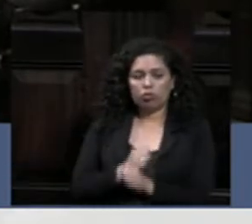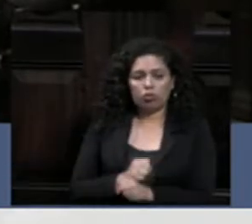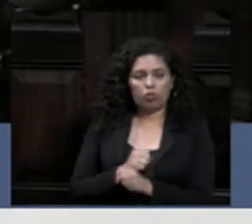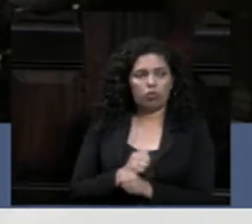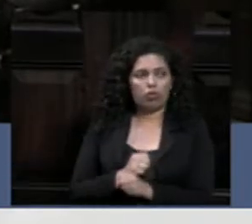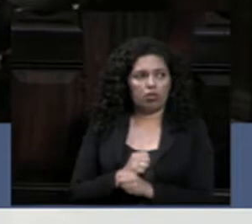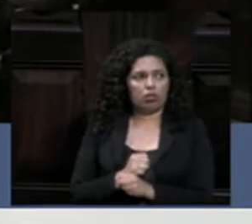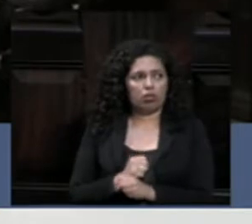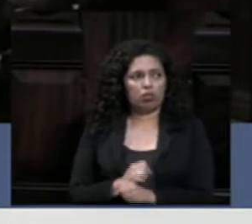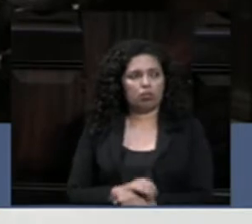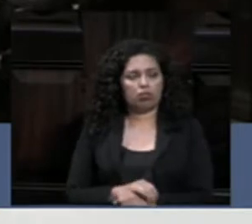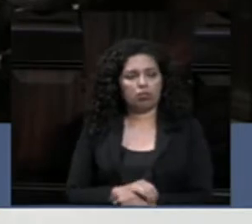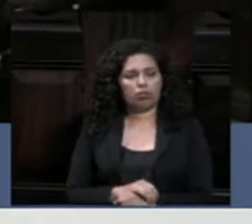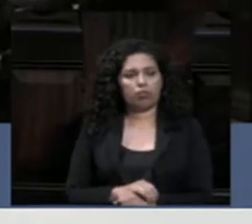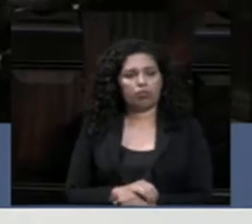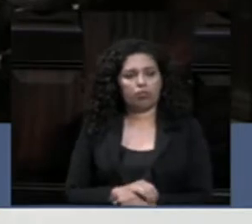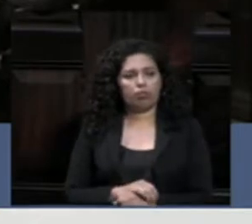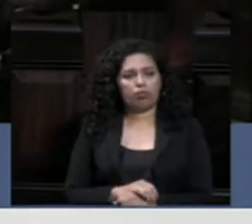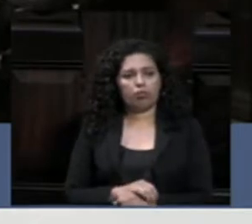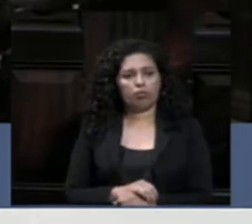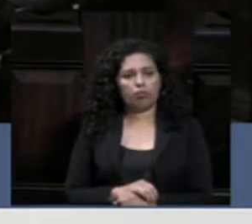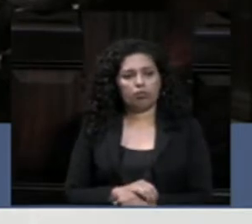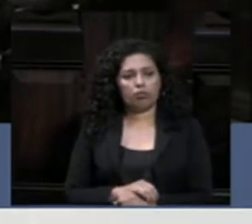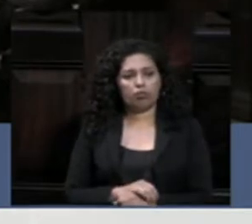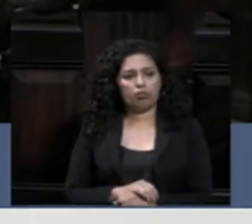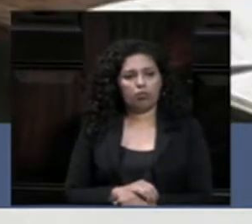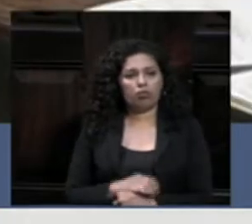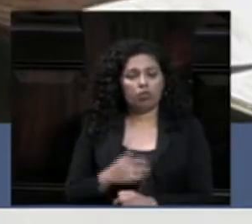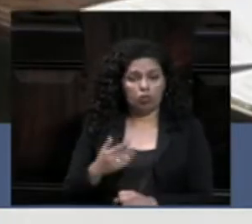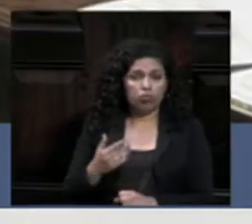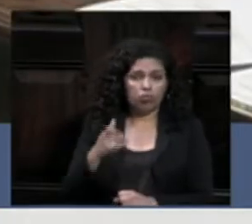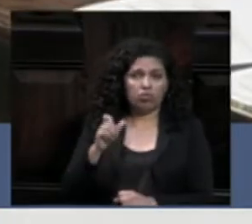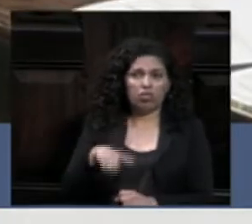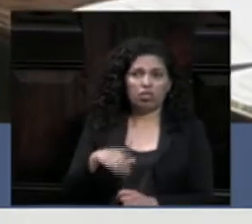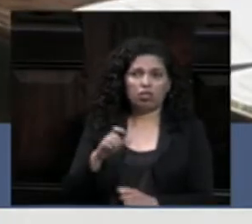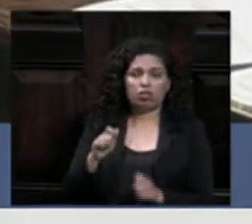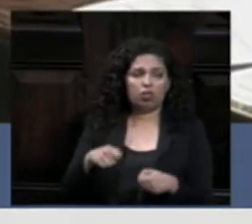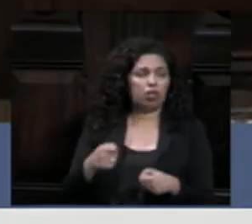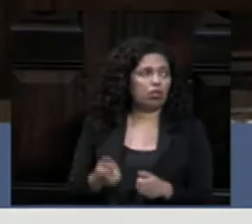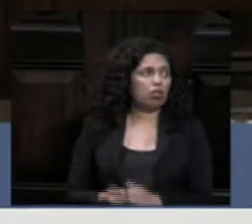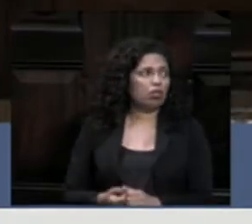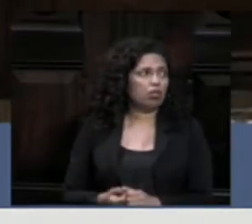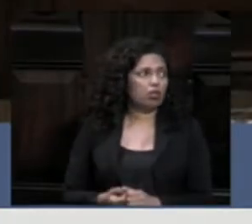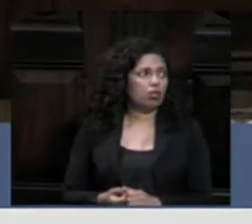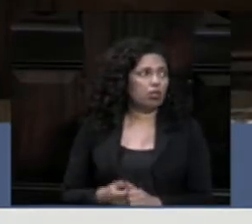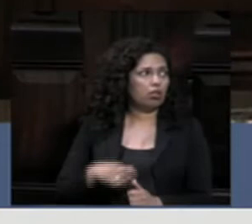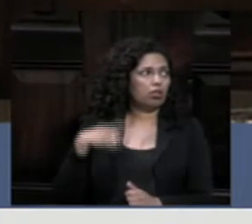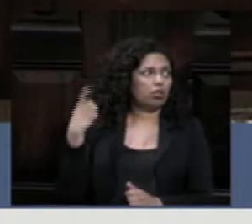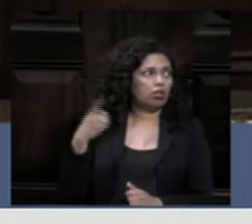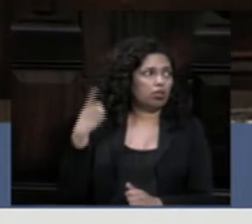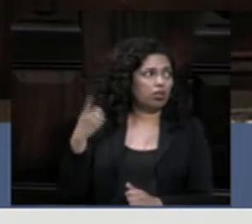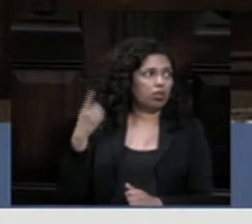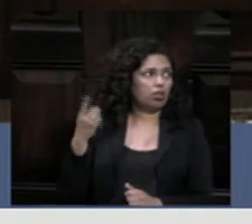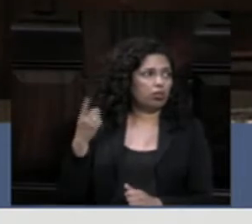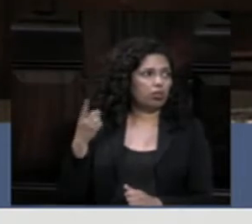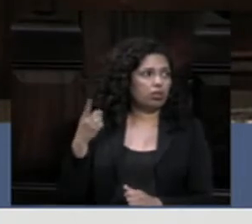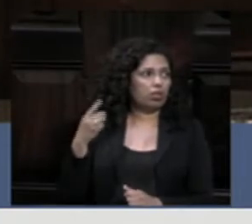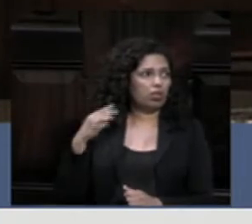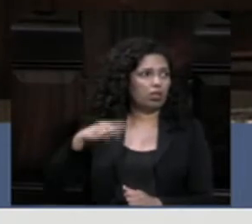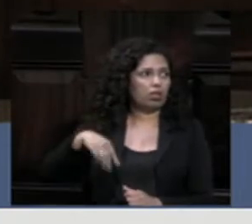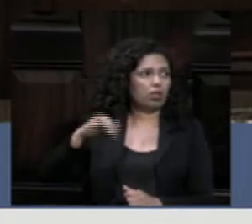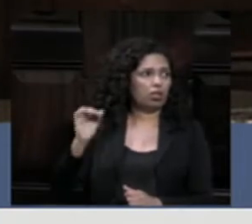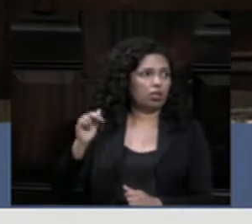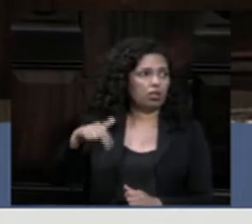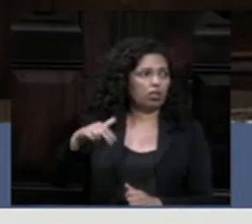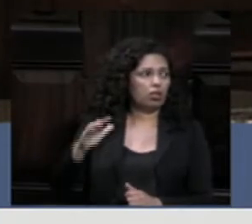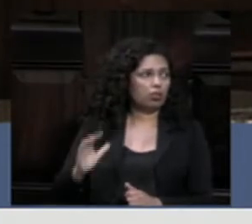é razoável. É óbvio que é esse o objetivo. Ok, deputado Carlos Mink, Vossa Excelência já esgotou o tempo. Sendo esse o